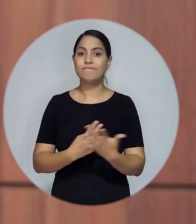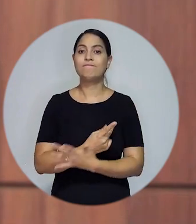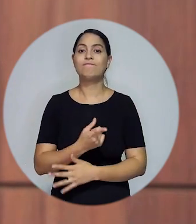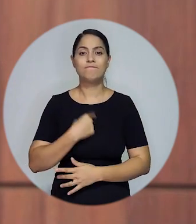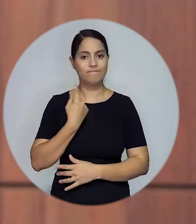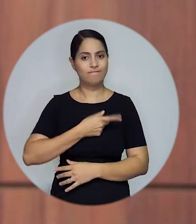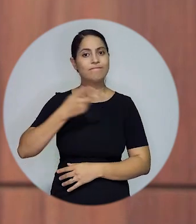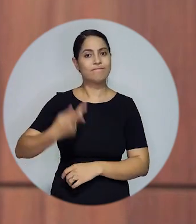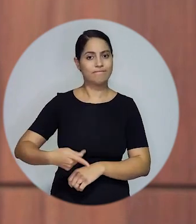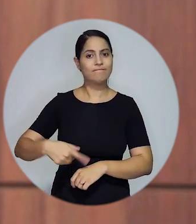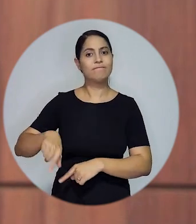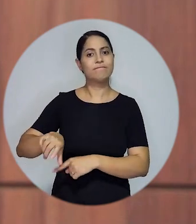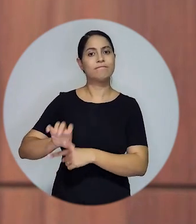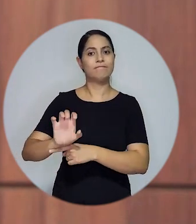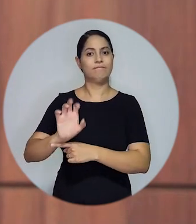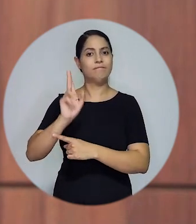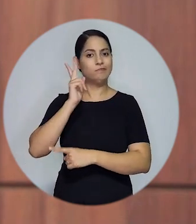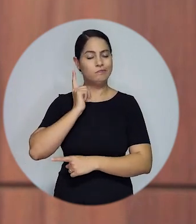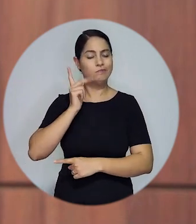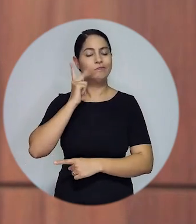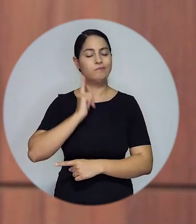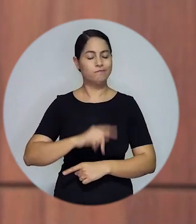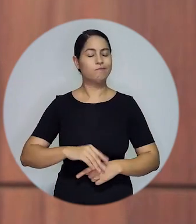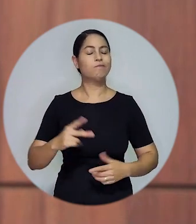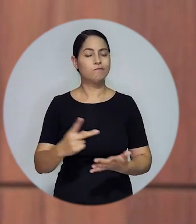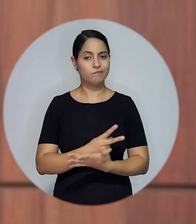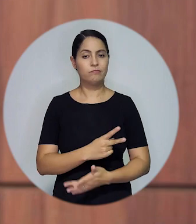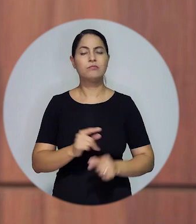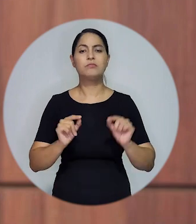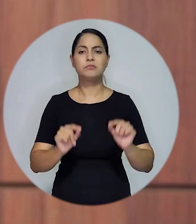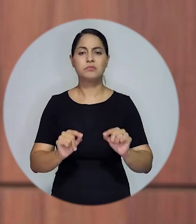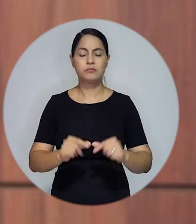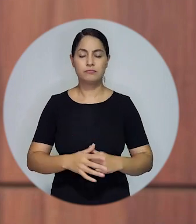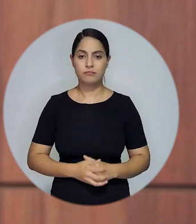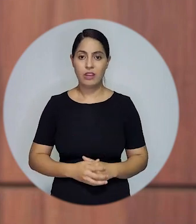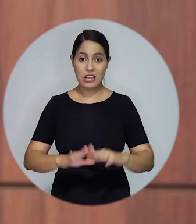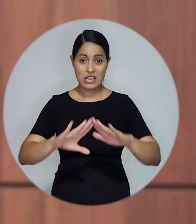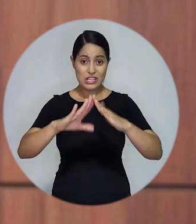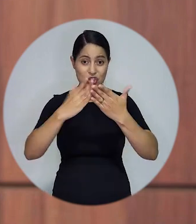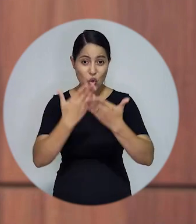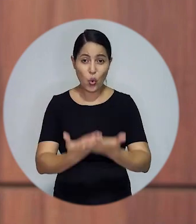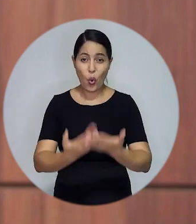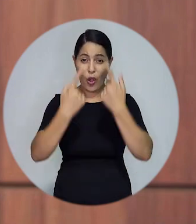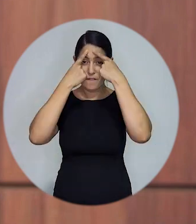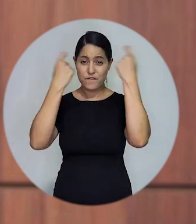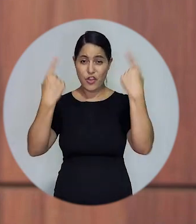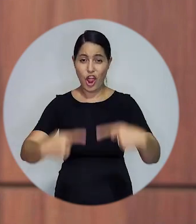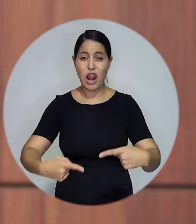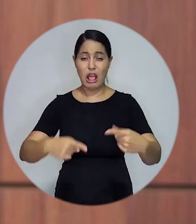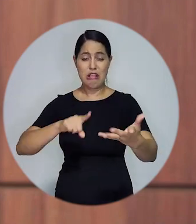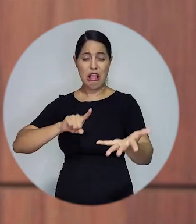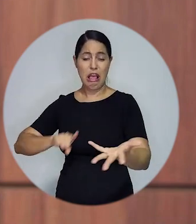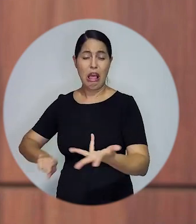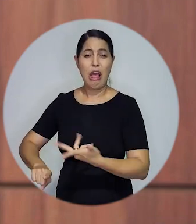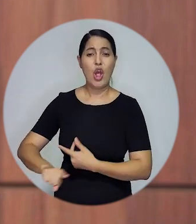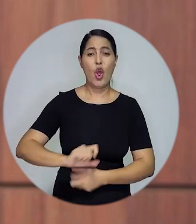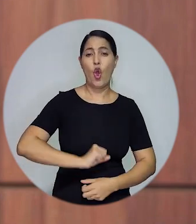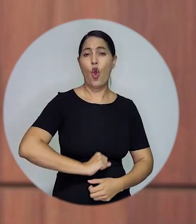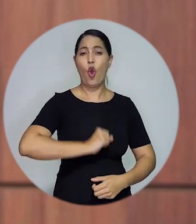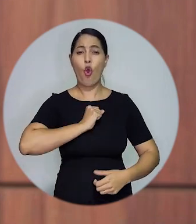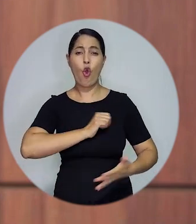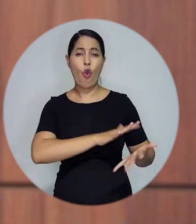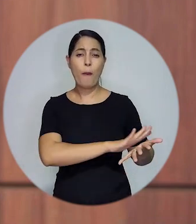em especial no nosso Ceará. A violência nas escolas, a disseminação do discurso de ódio